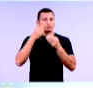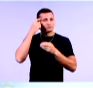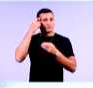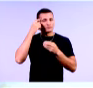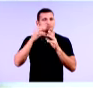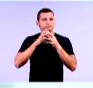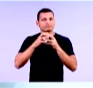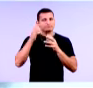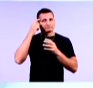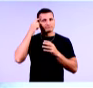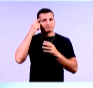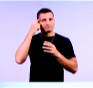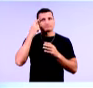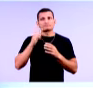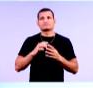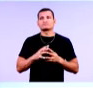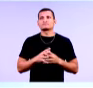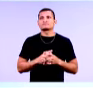funciona.